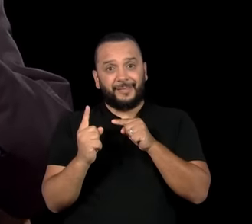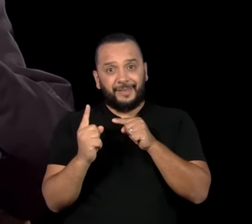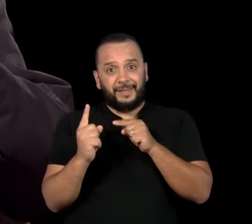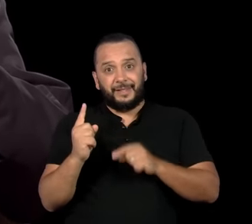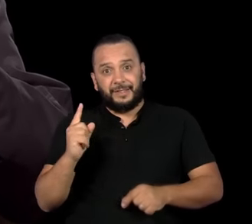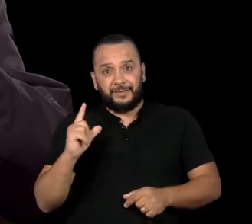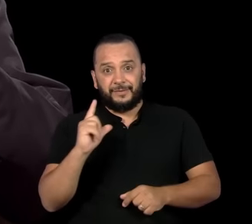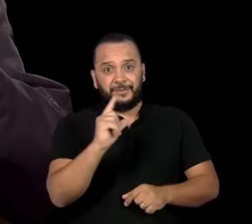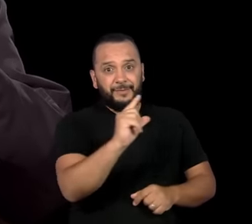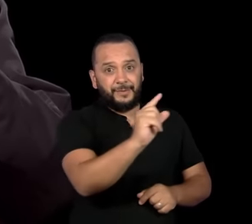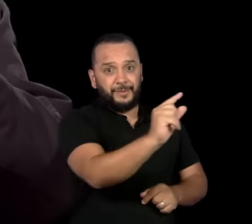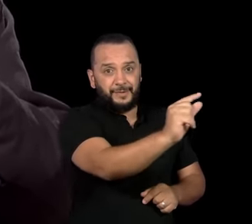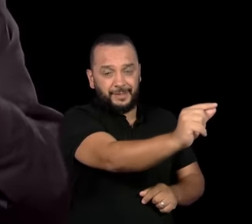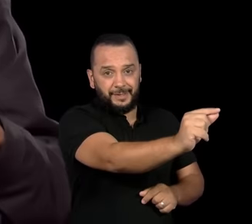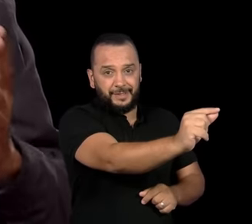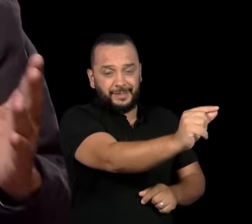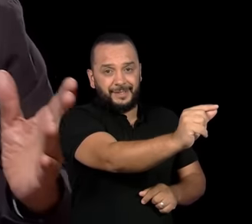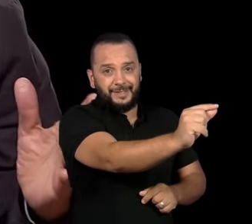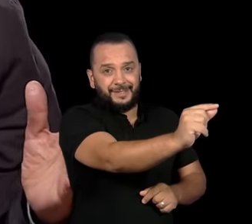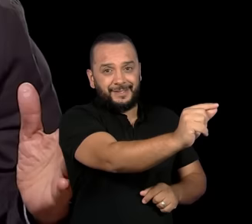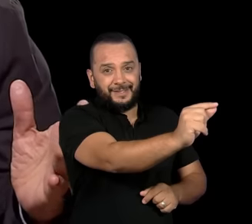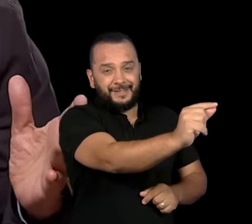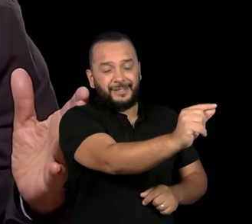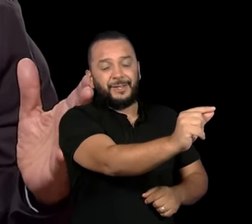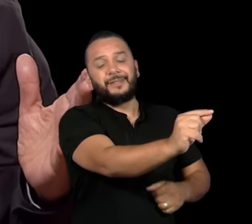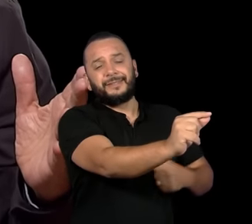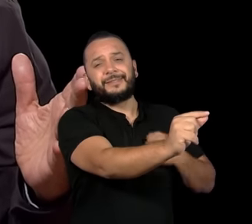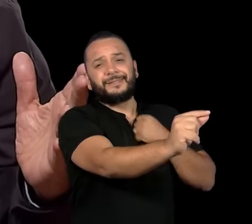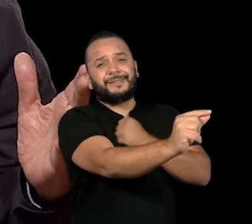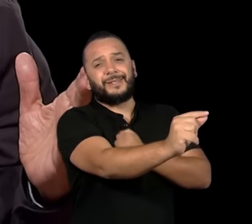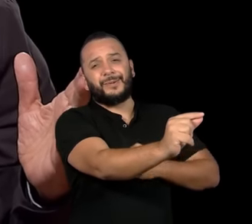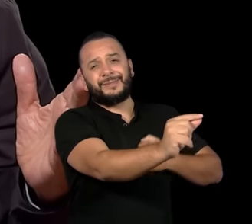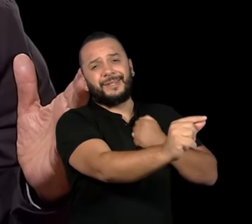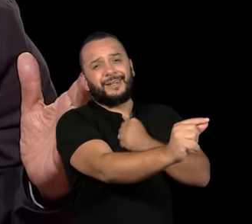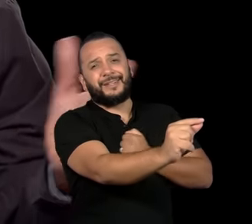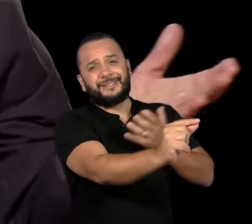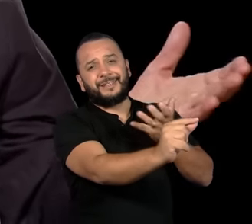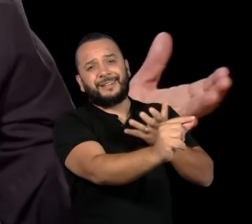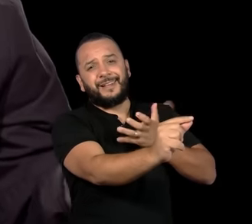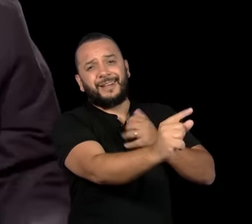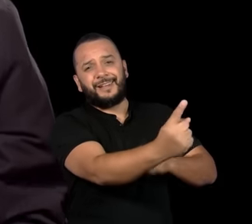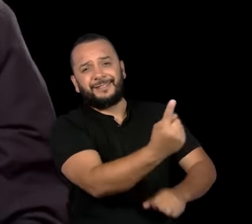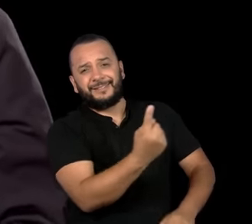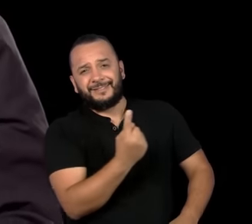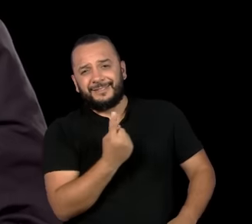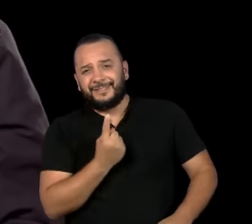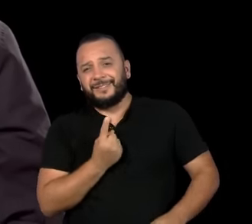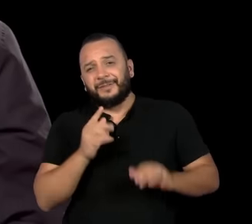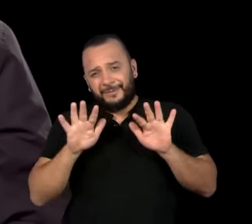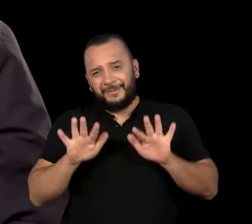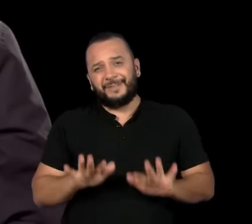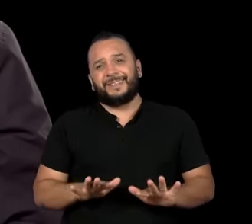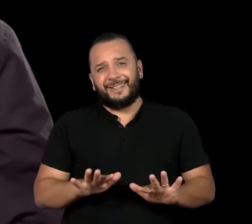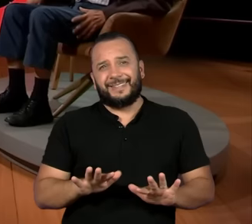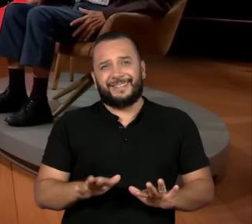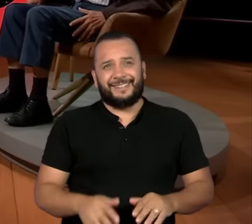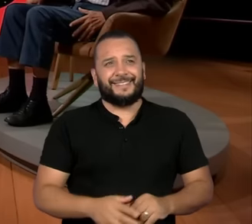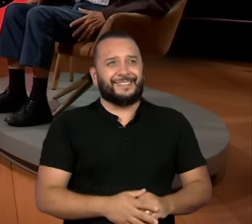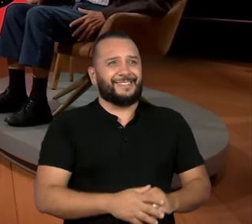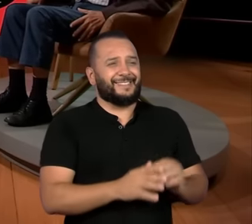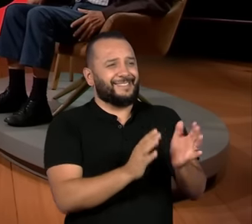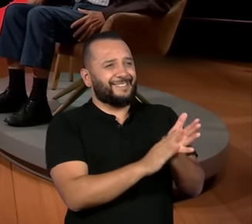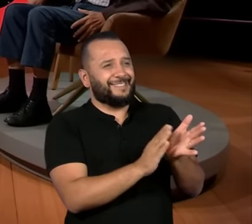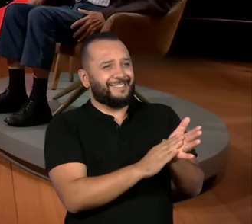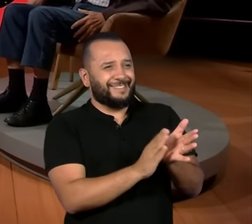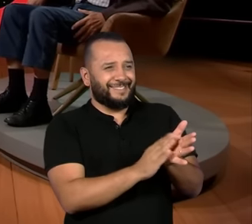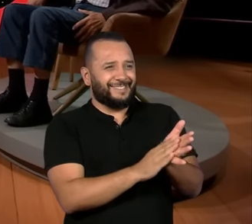vão, mas com uma vontade danada de ficar. Mas... Tudo bem,